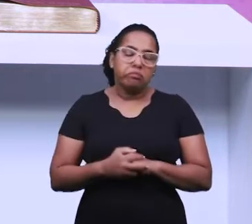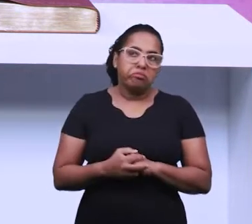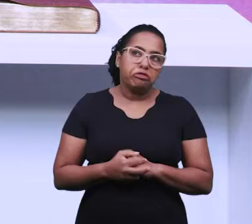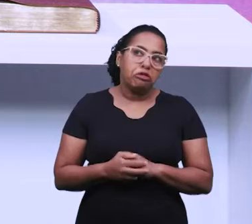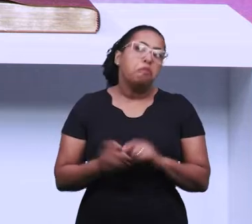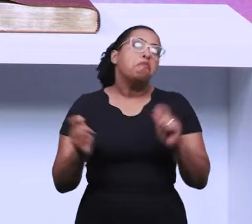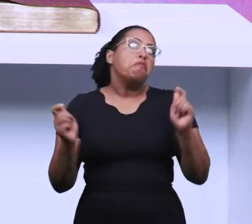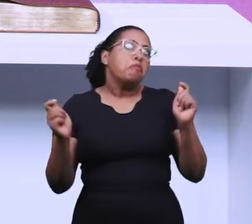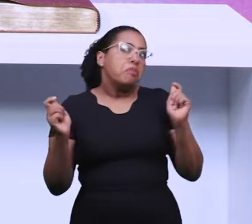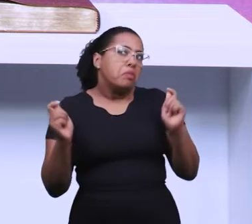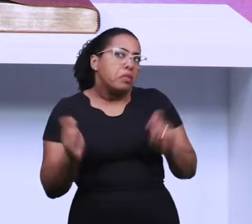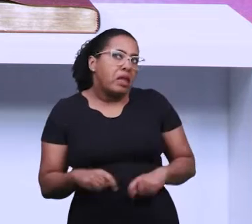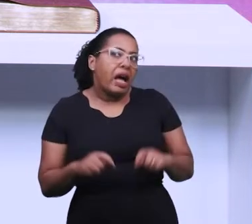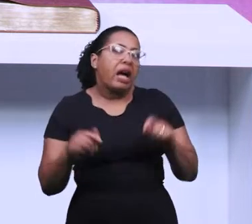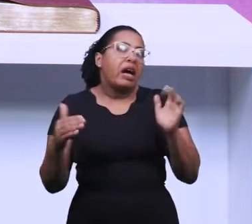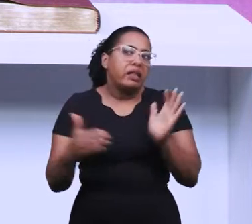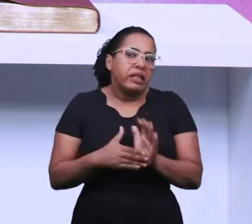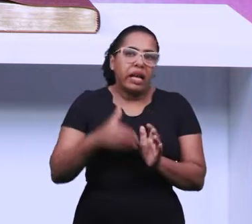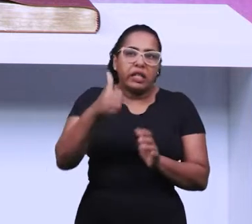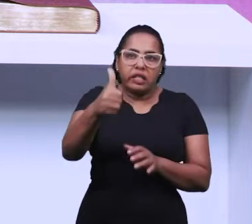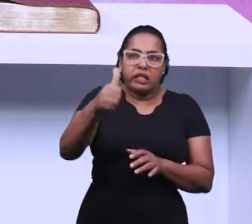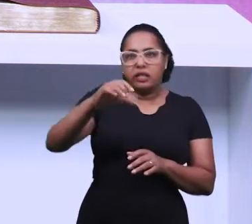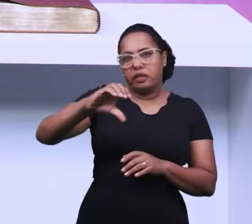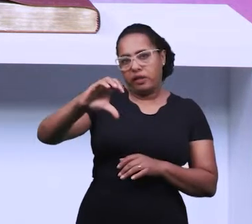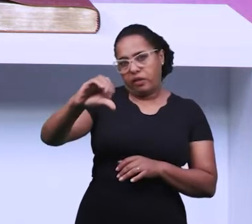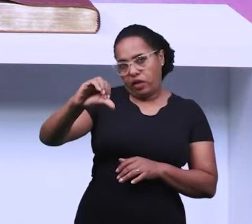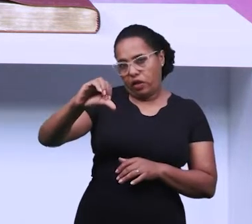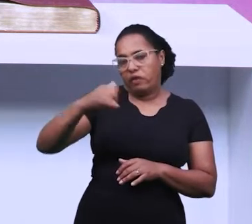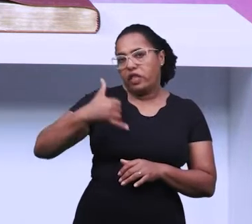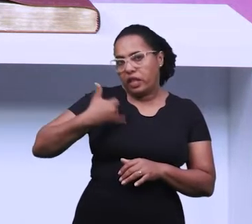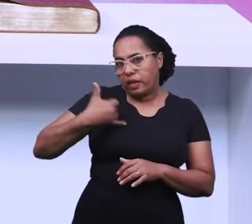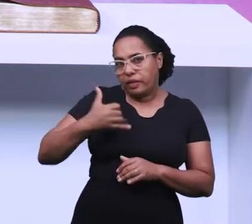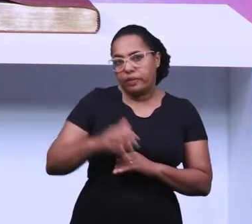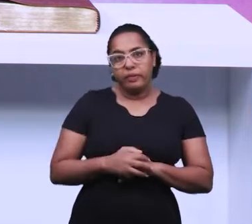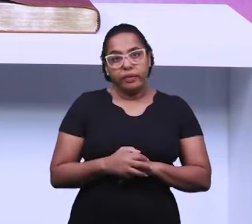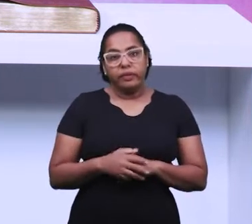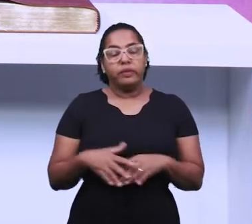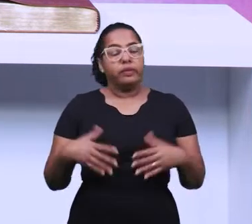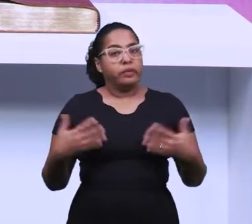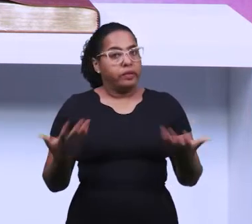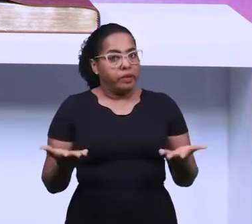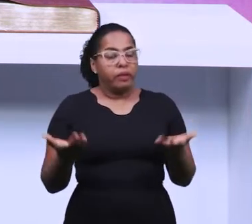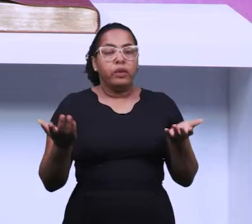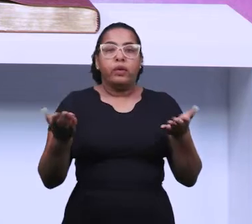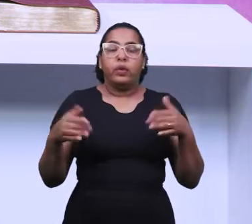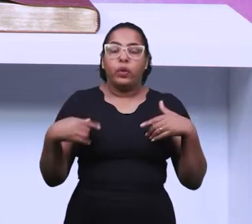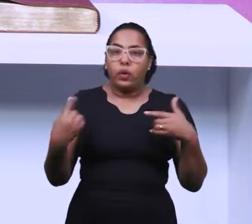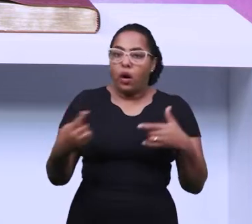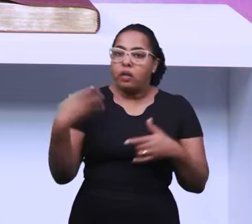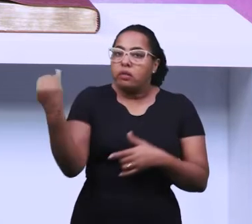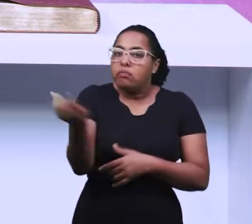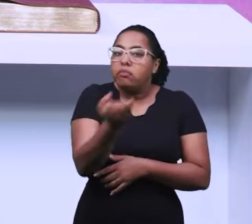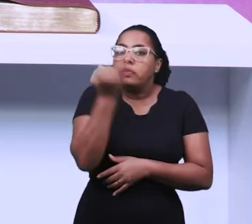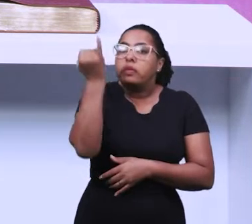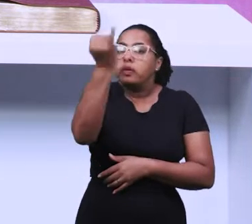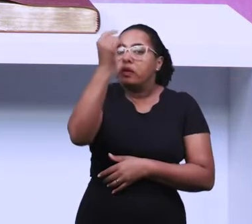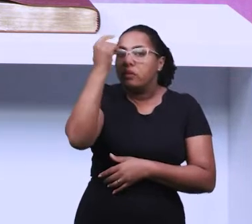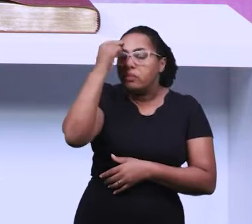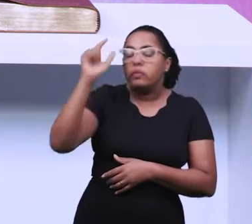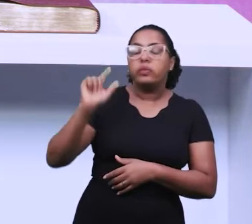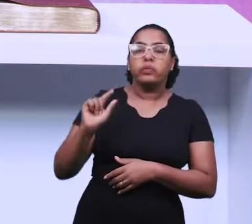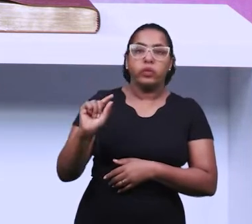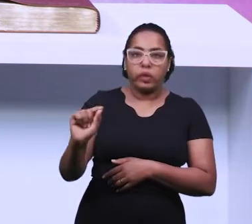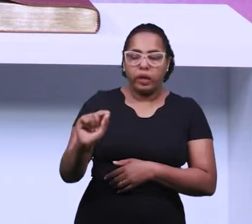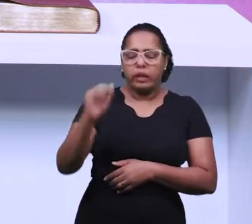outro pode sofrer mudança até aos 19 anos. E aqui nós chegamos num ponto muito